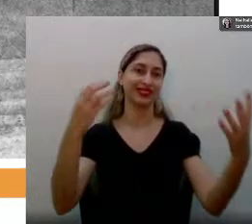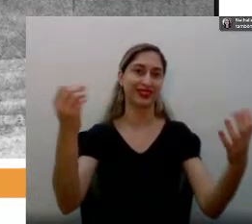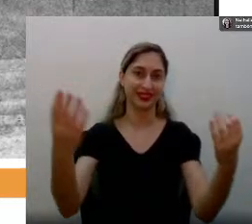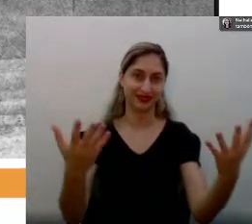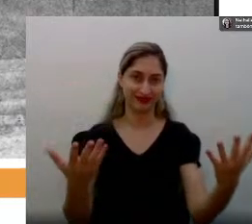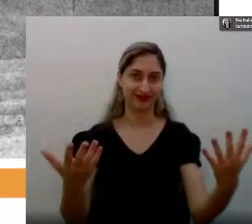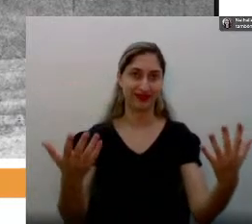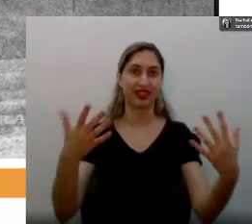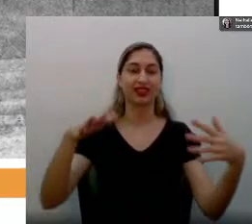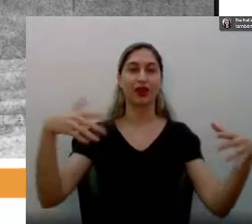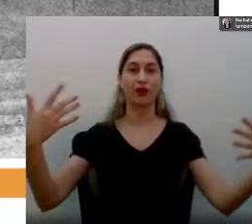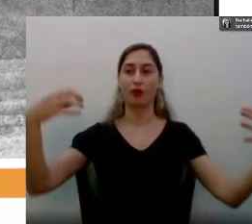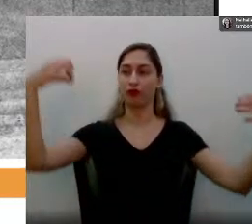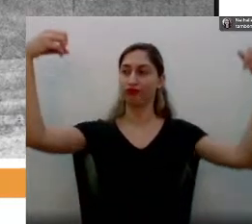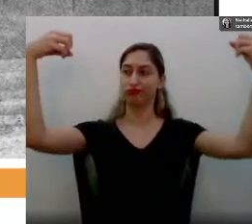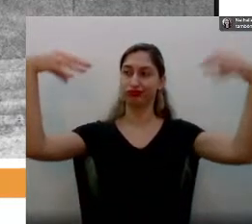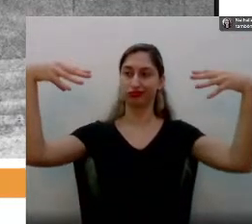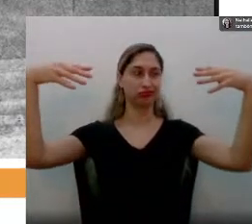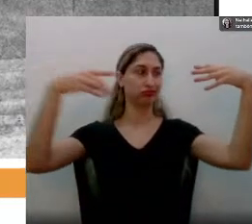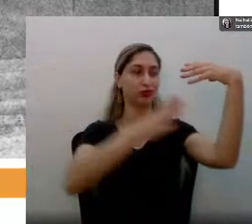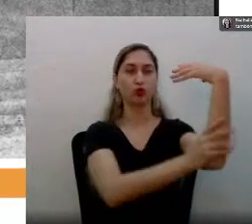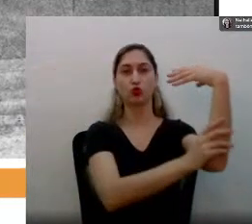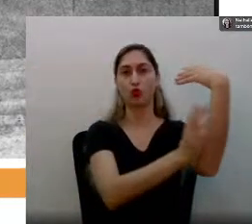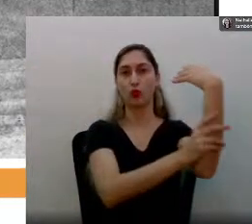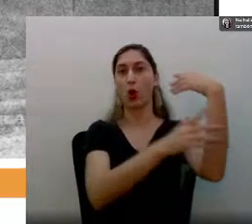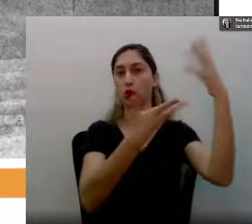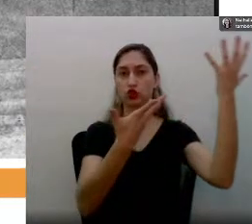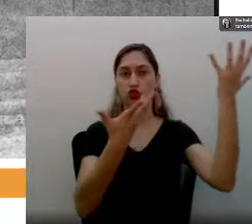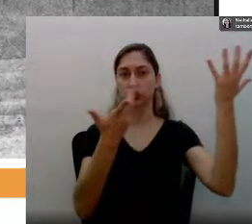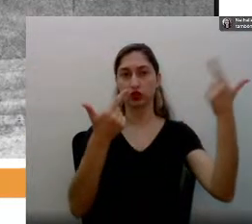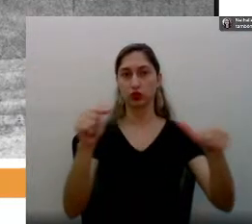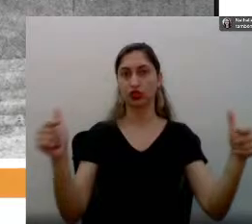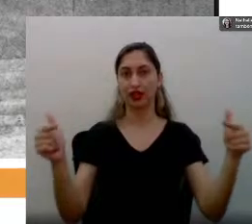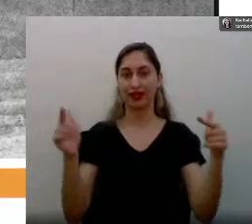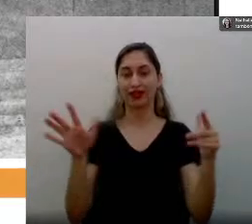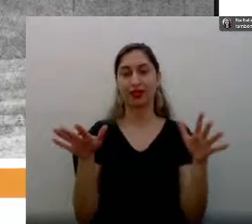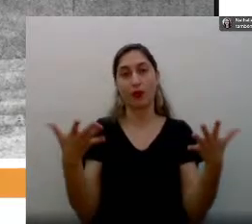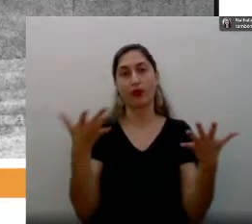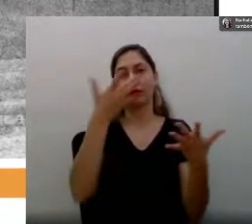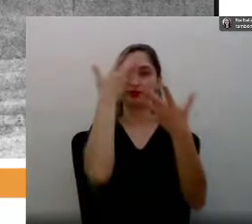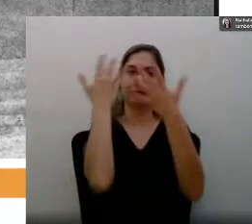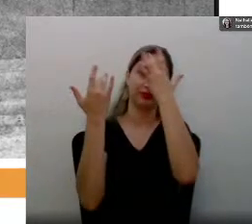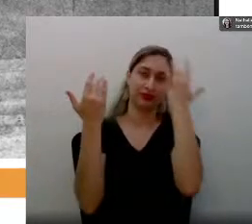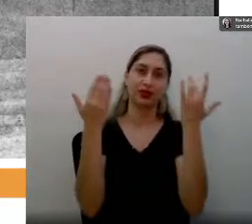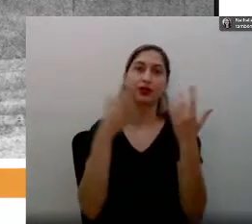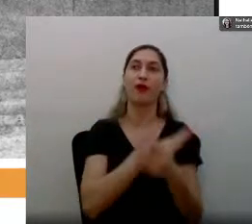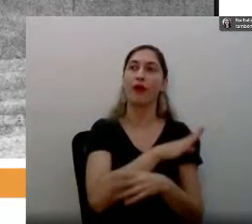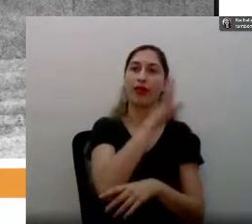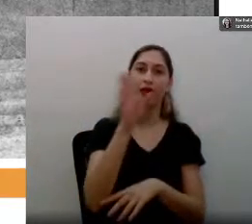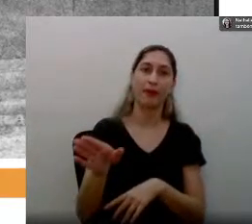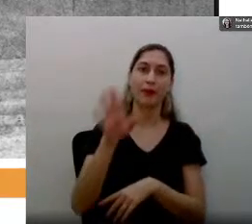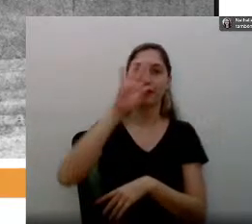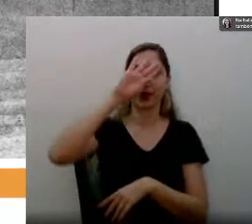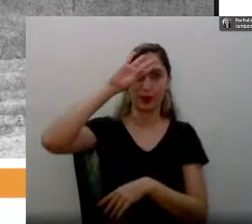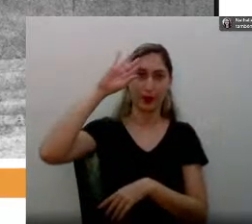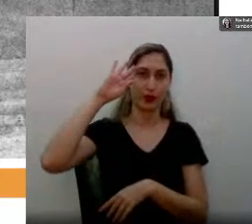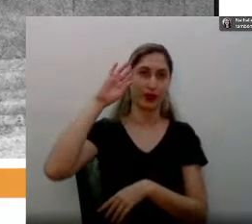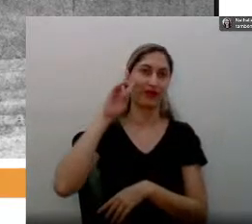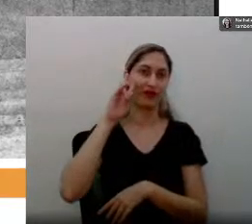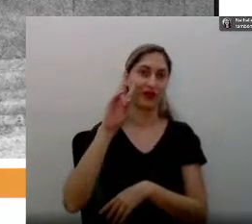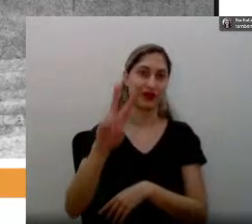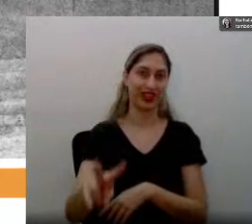para cá também para poder fazer as observações né O que também é muito interessante pra gente olha essa foto aqui